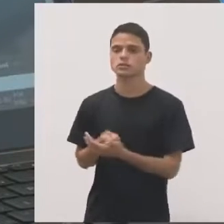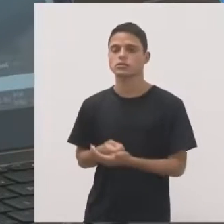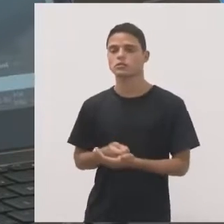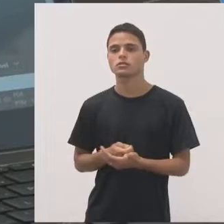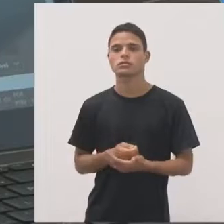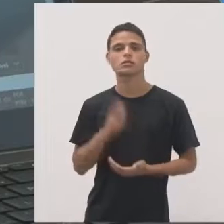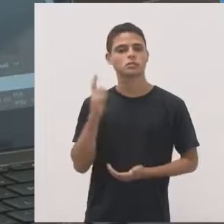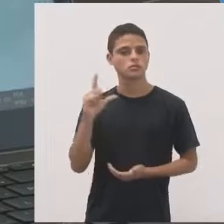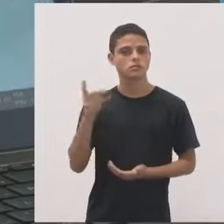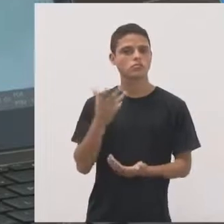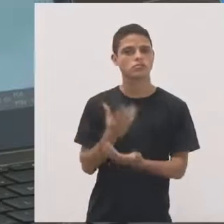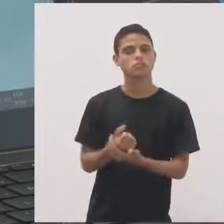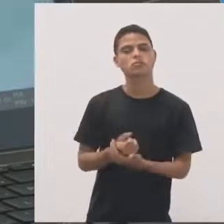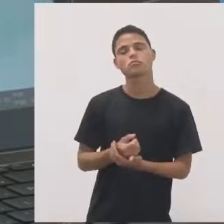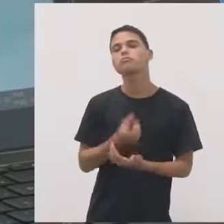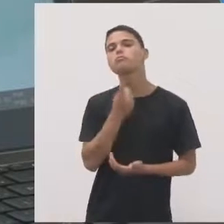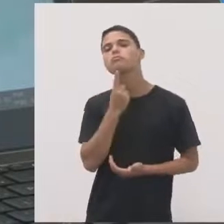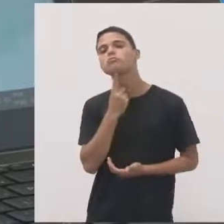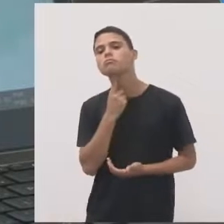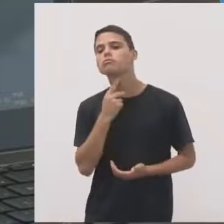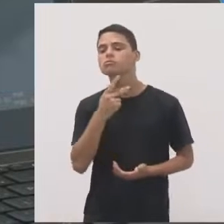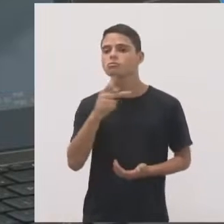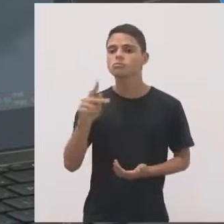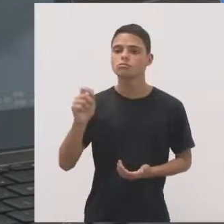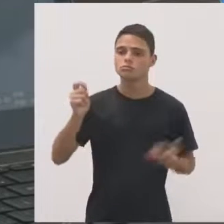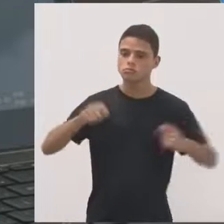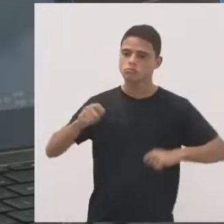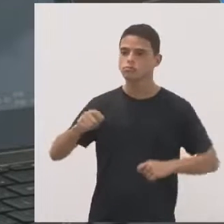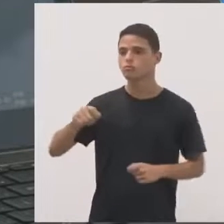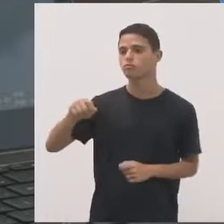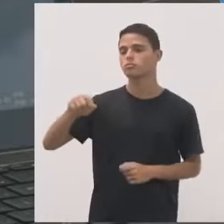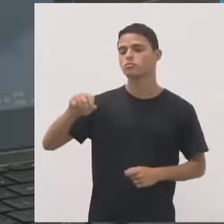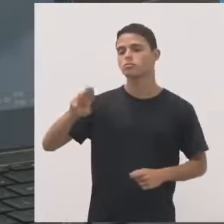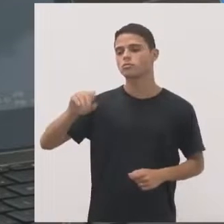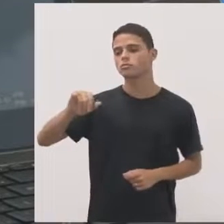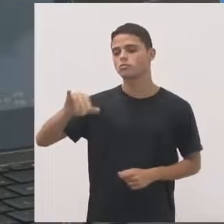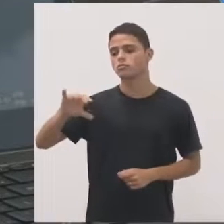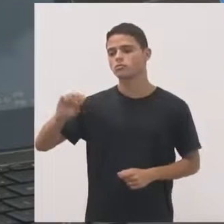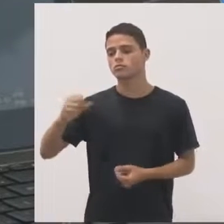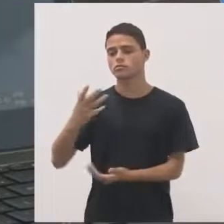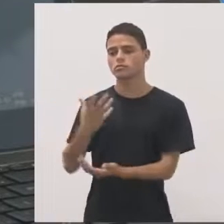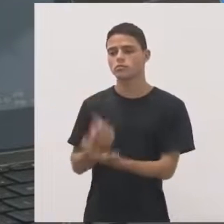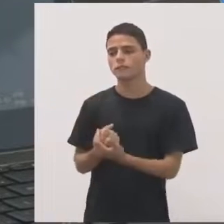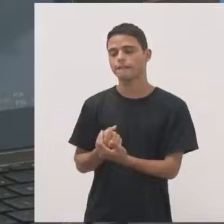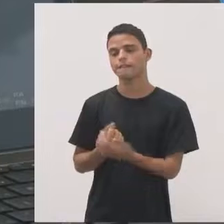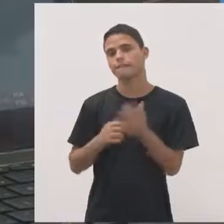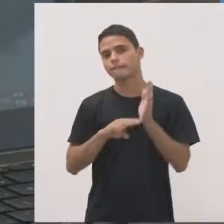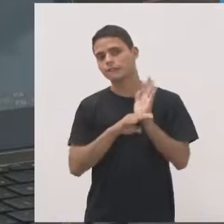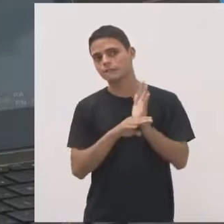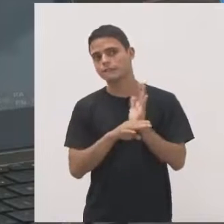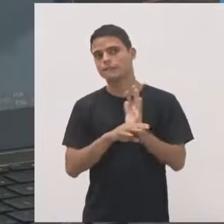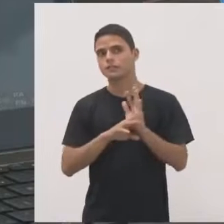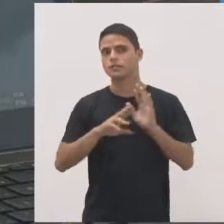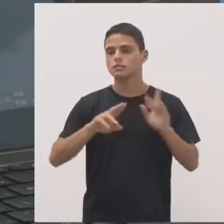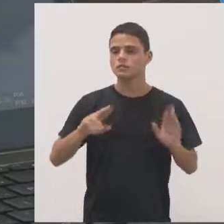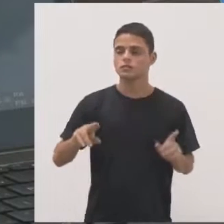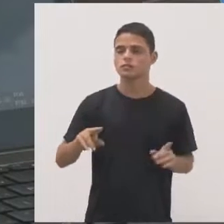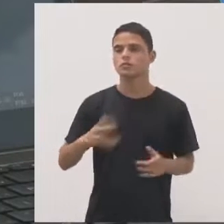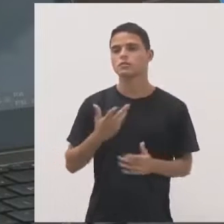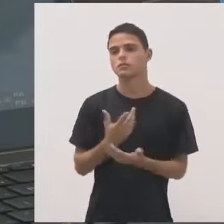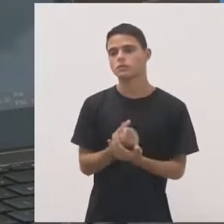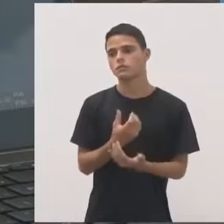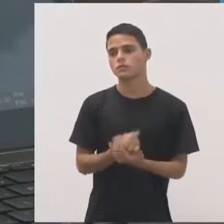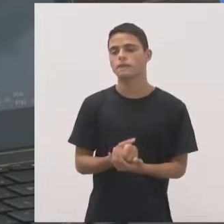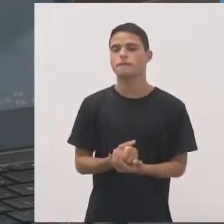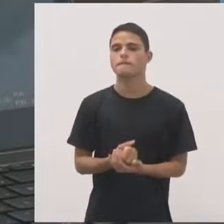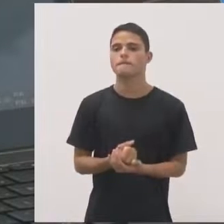você baixa o que você precisa. Por exemplo, você precisa do Office, você baixa. Você precisa de algum de vídeo, de, sei lá, você baixa por